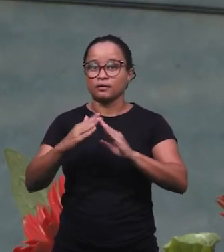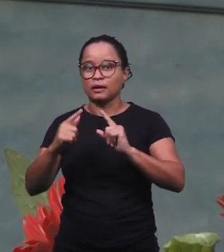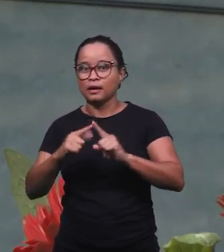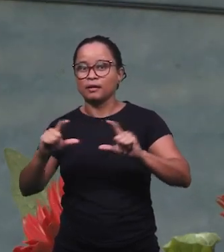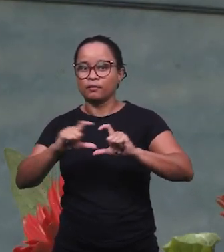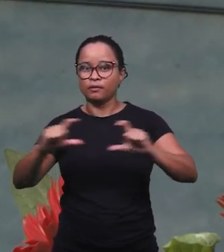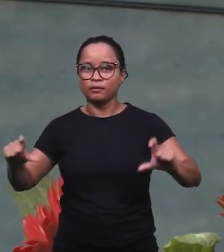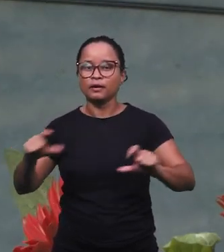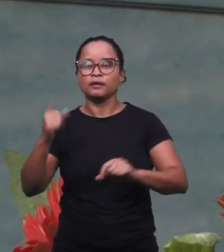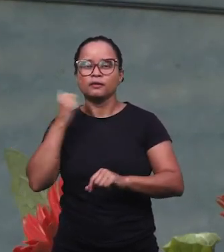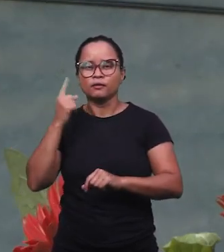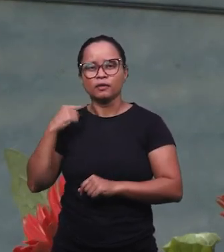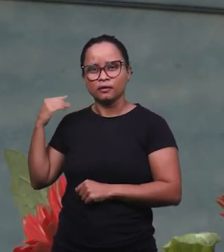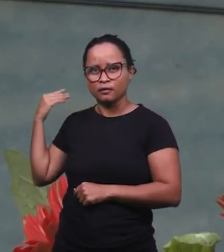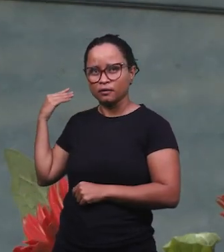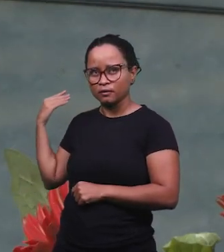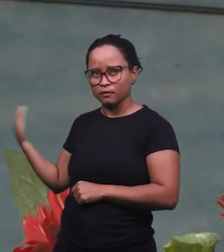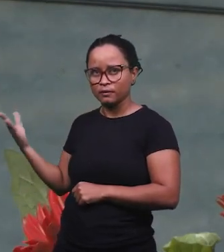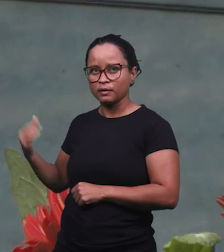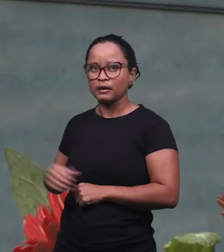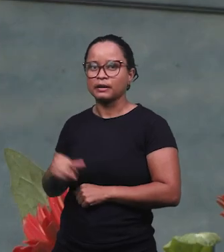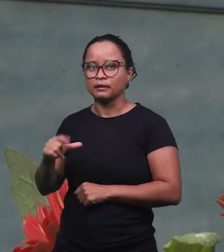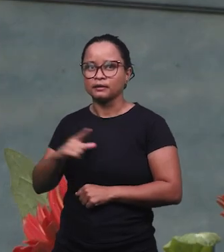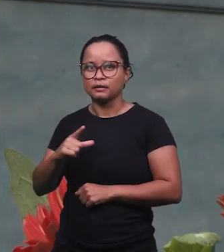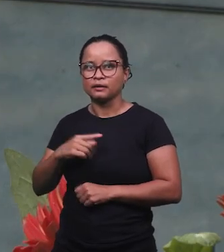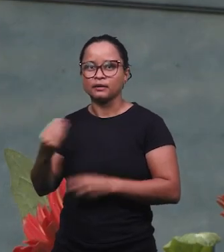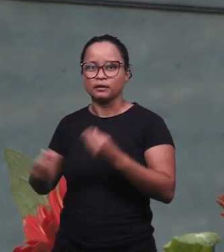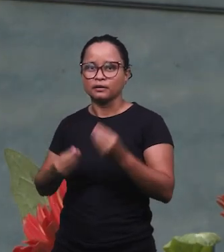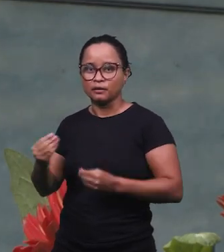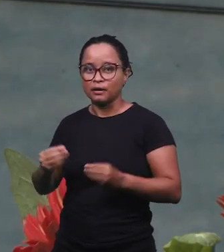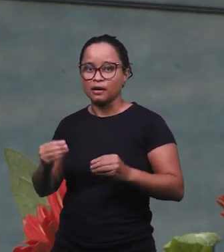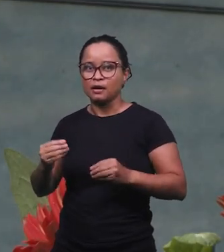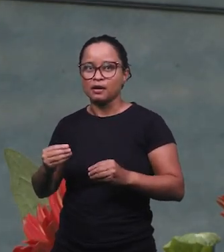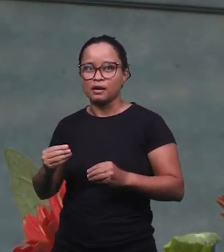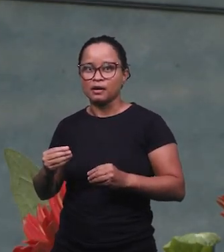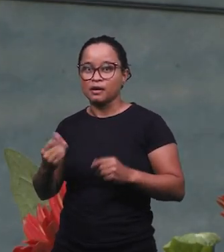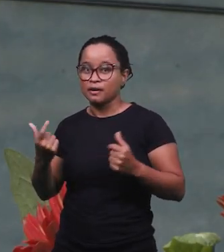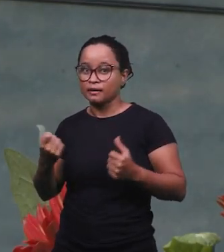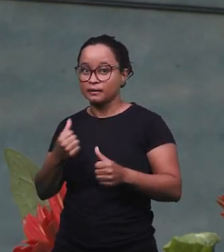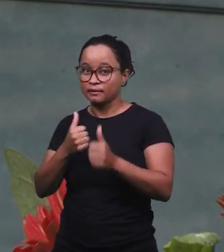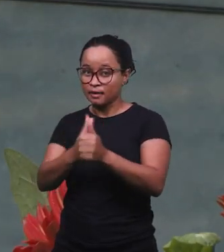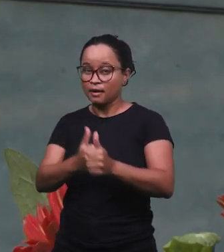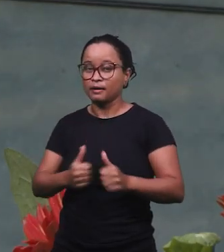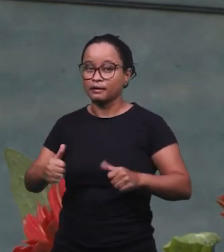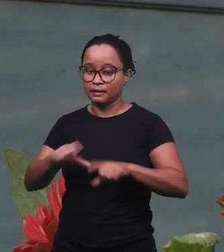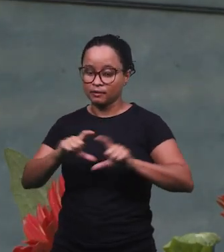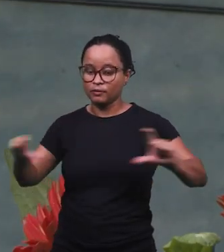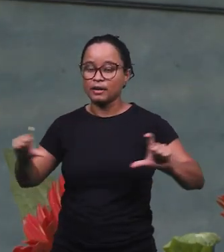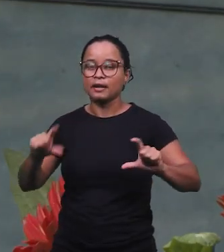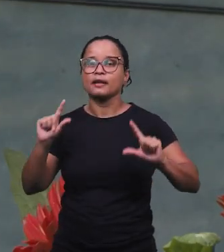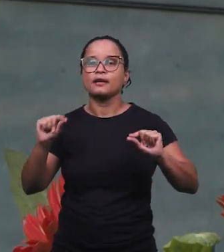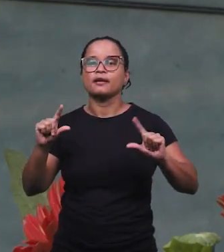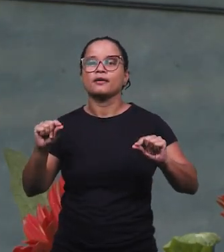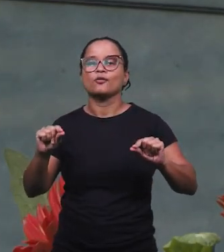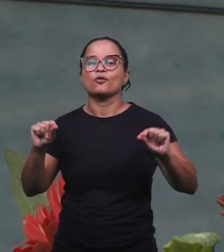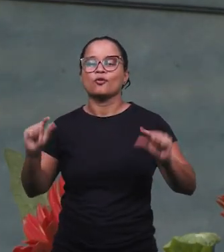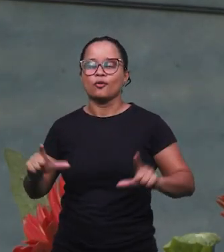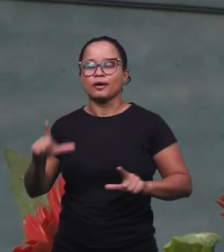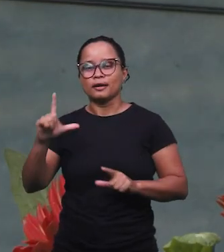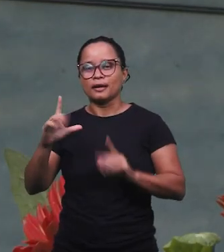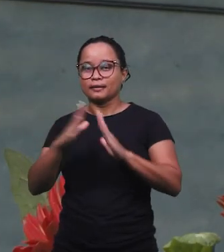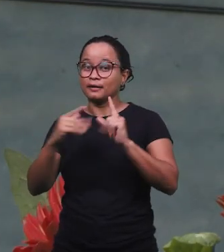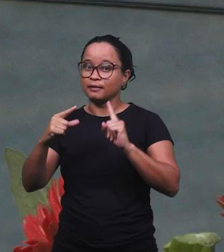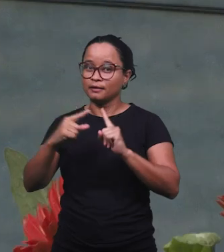quiser, fotografa, anota, entra já lá no seu celular, já vê direitinho. Se não está seguindo, segue, compartilha com